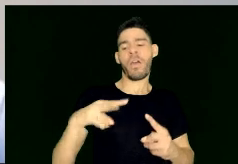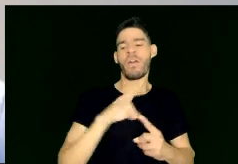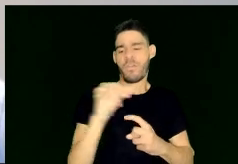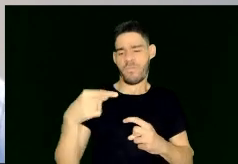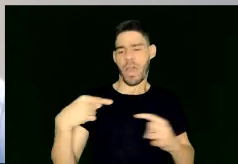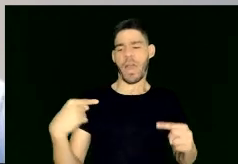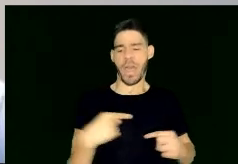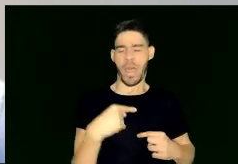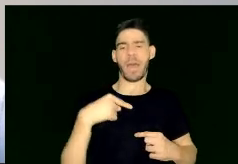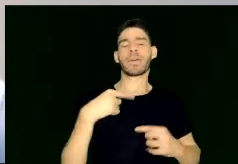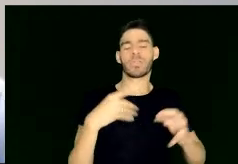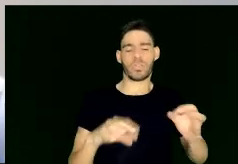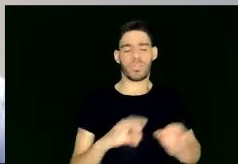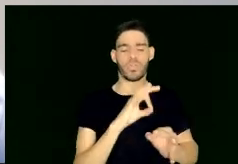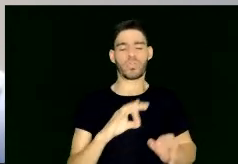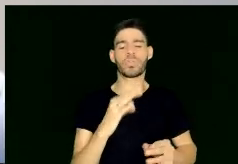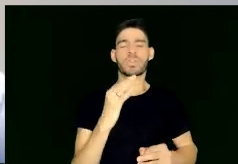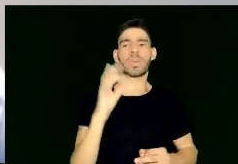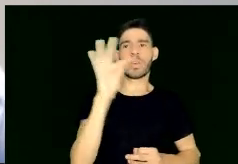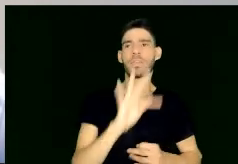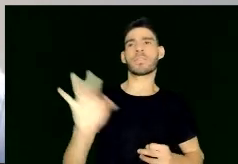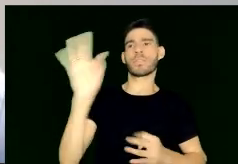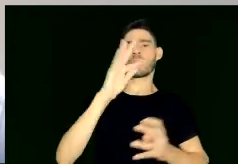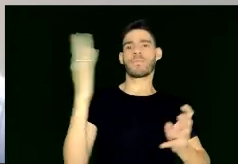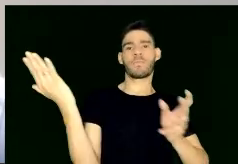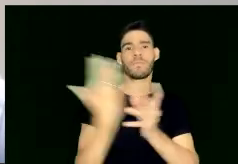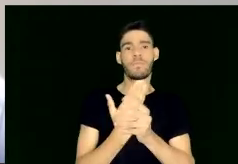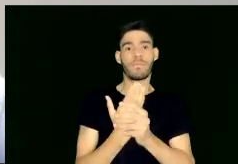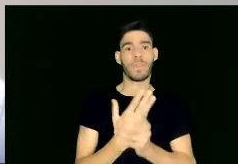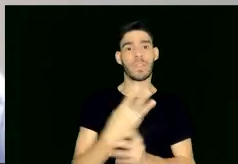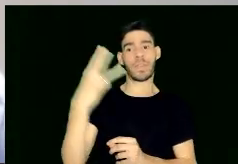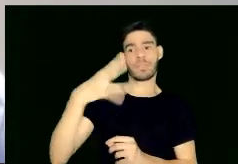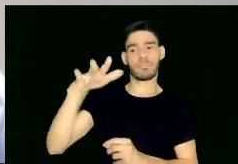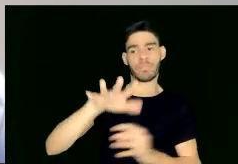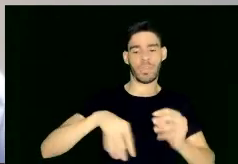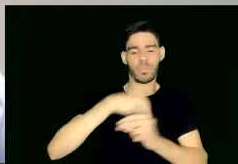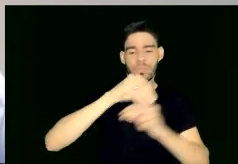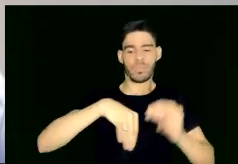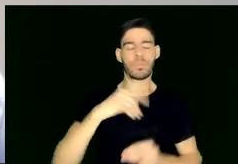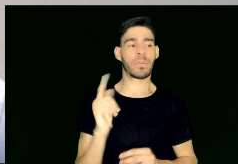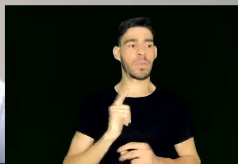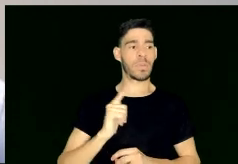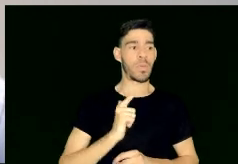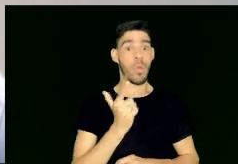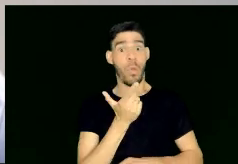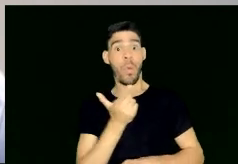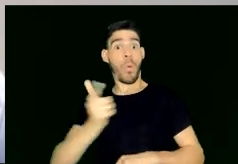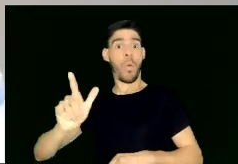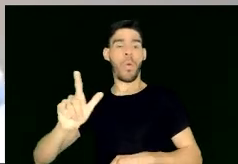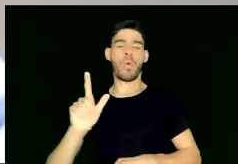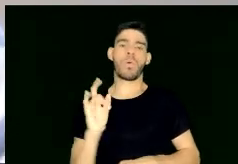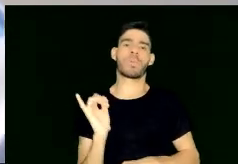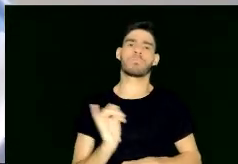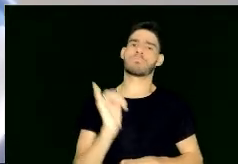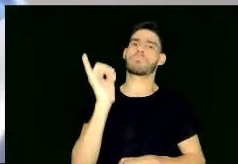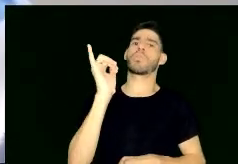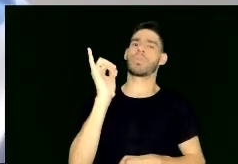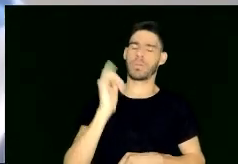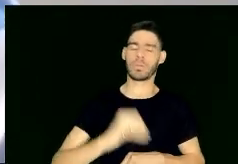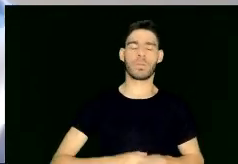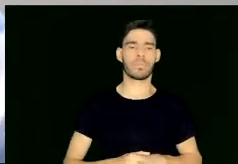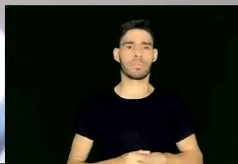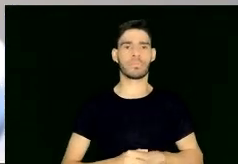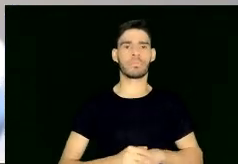questões certamente serão trazidas à Justiça Federal, e a Terceira Região está envolvida nisso também. Outro ponto